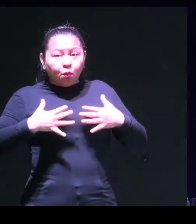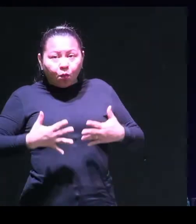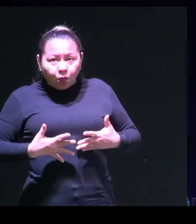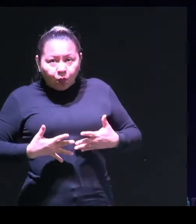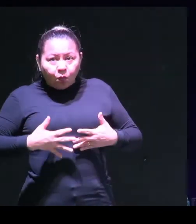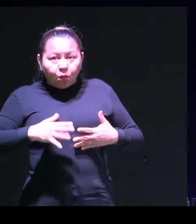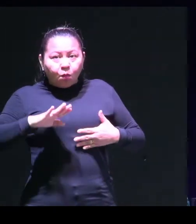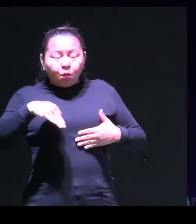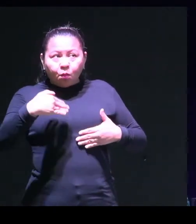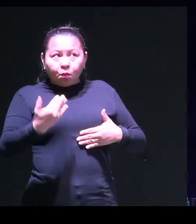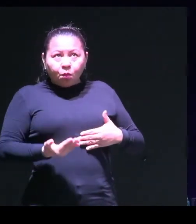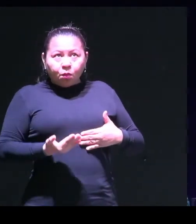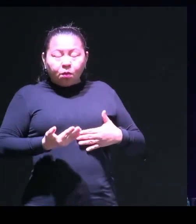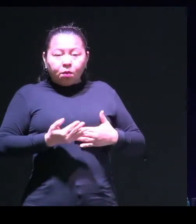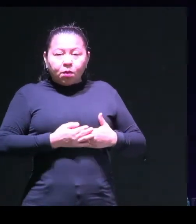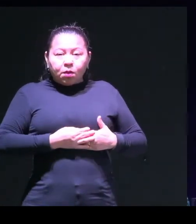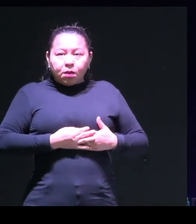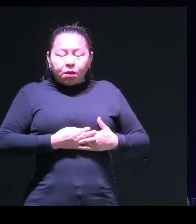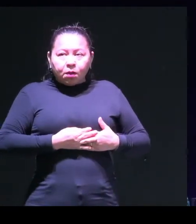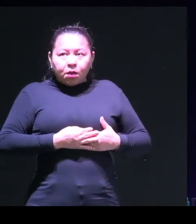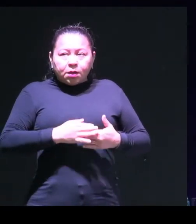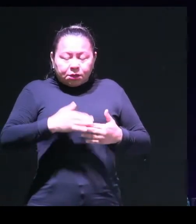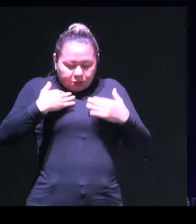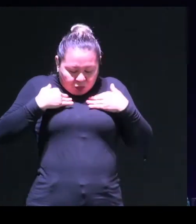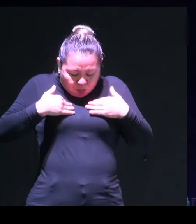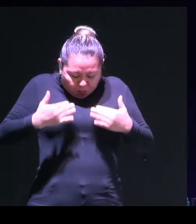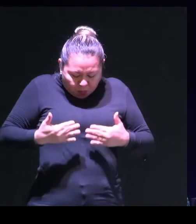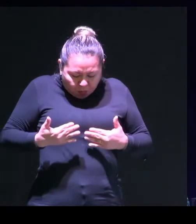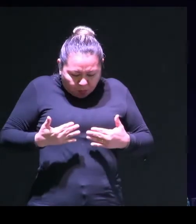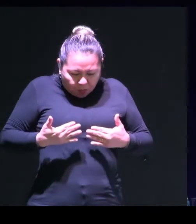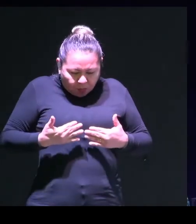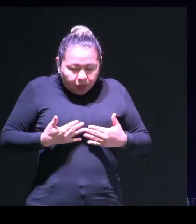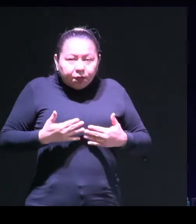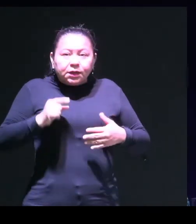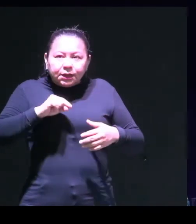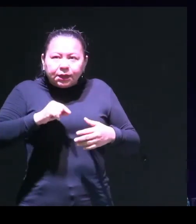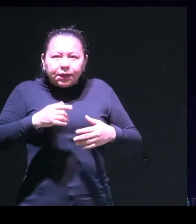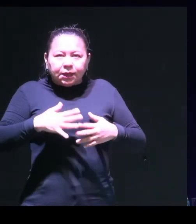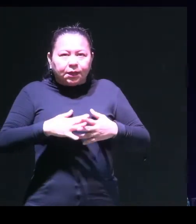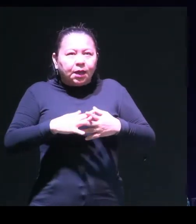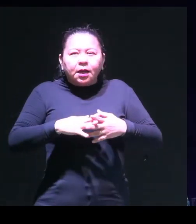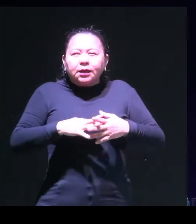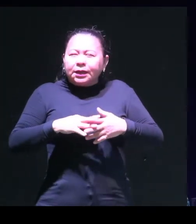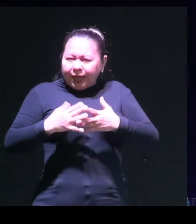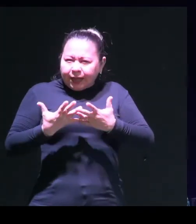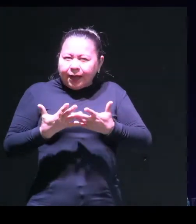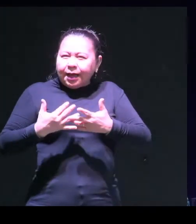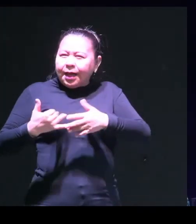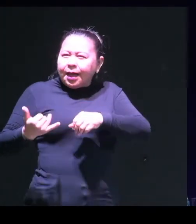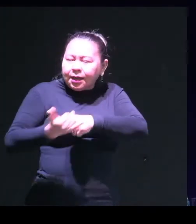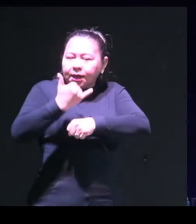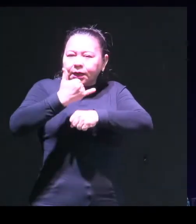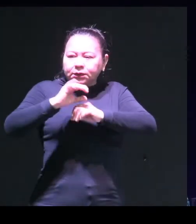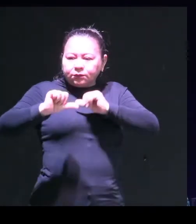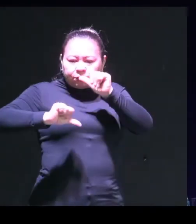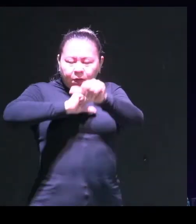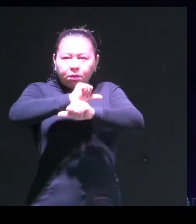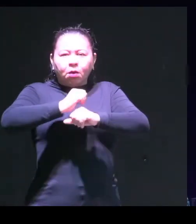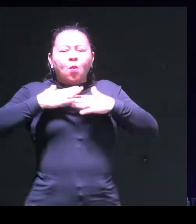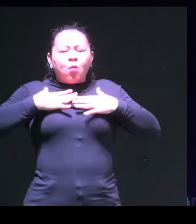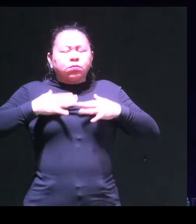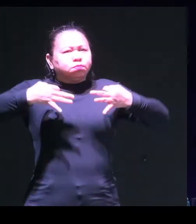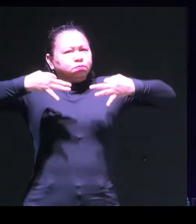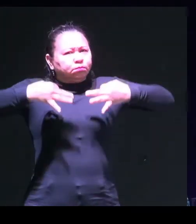e quando esse corpo corruptível se revestir da incorruptibilidade, e o que